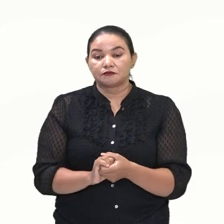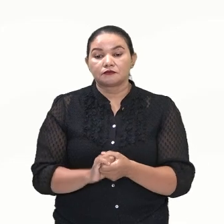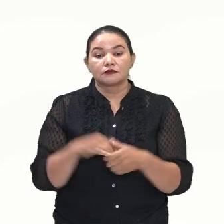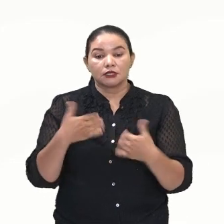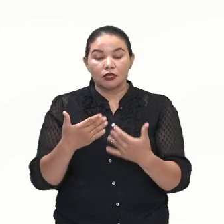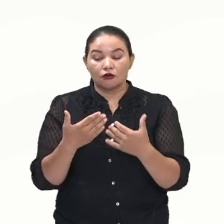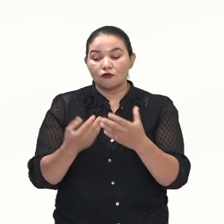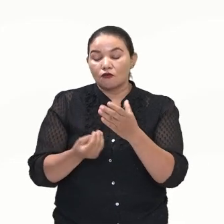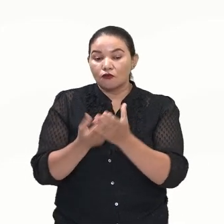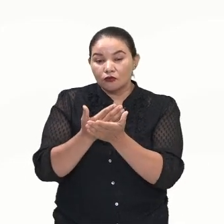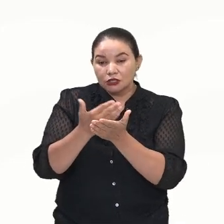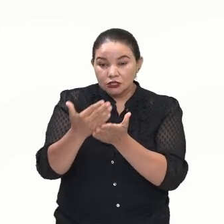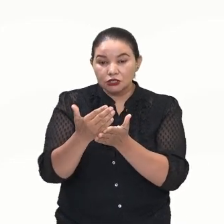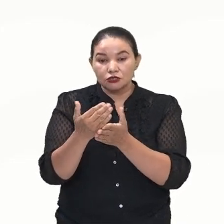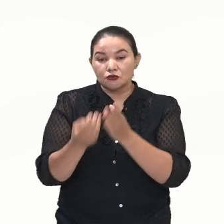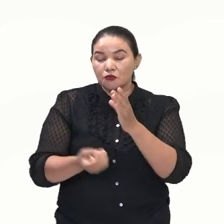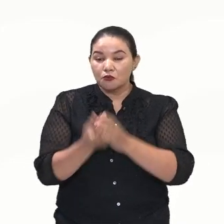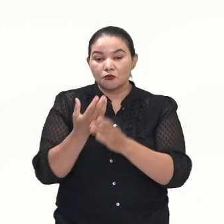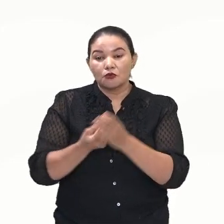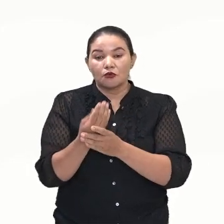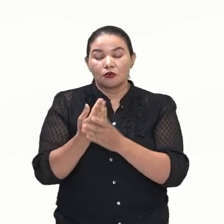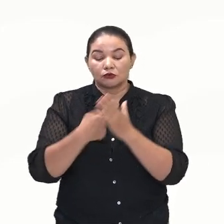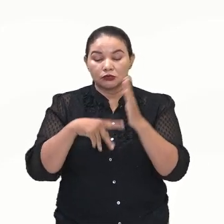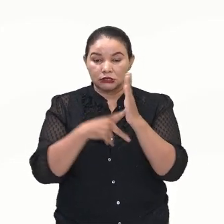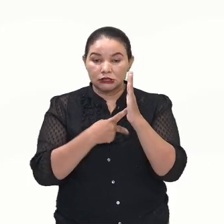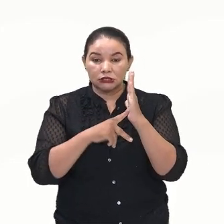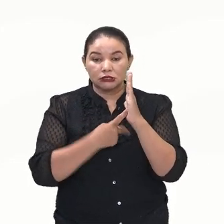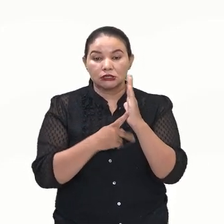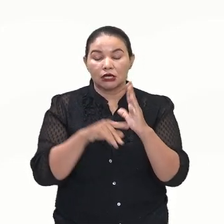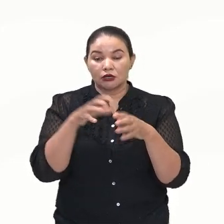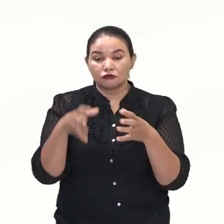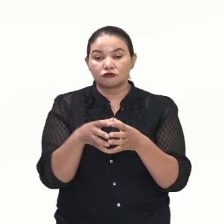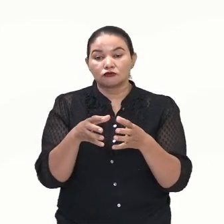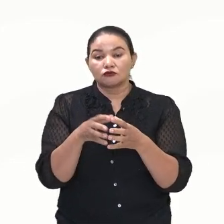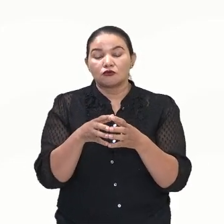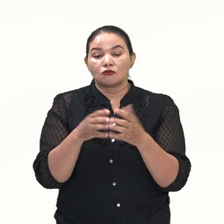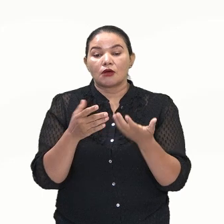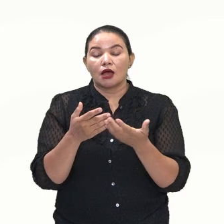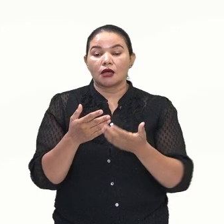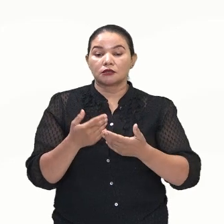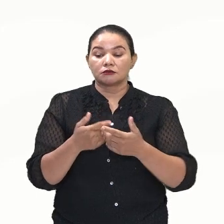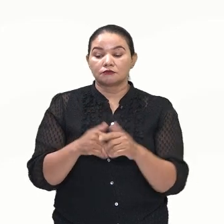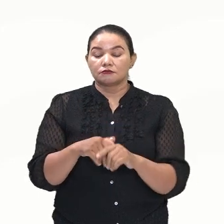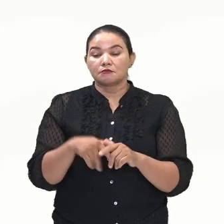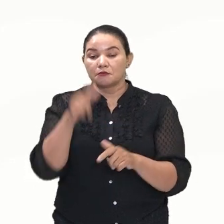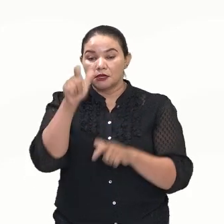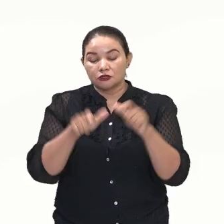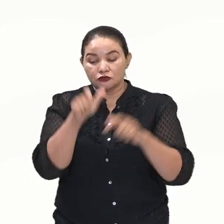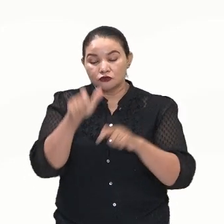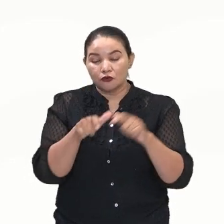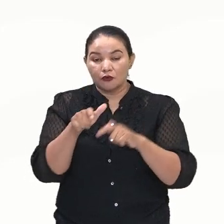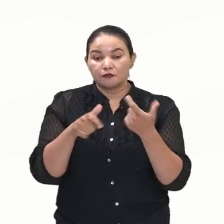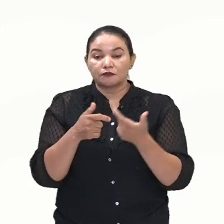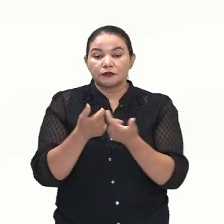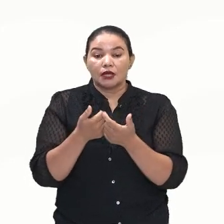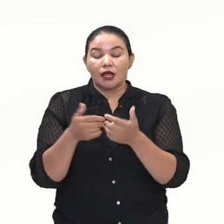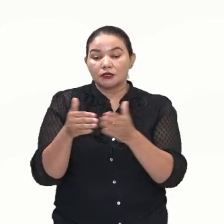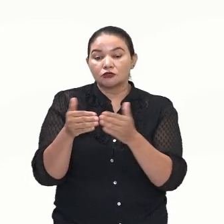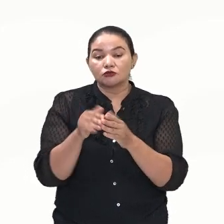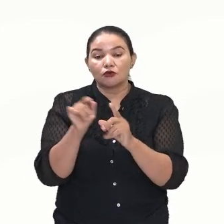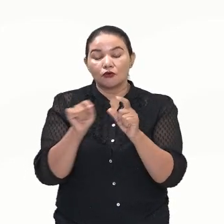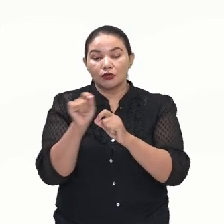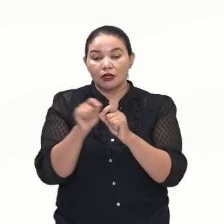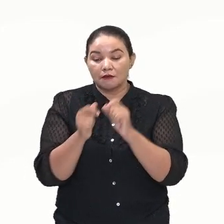desses movimentos sindicais. E essas reivindicações dos trabalhadores durante a primeira Revolução